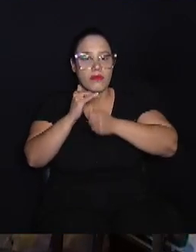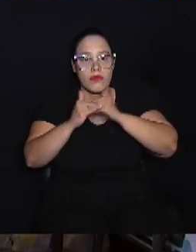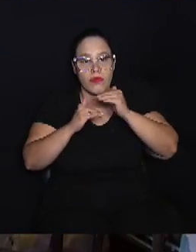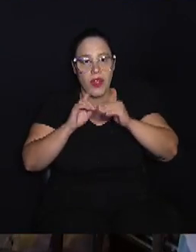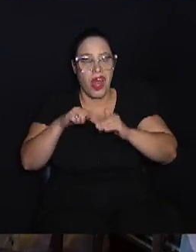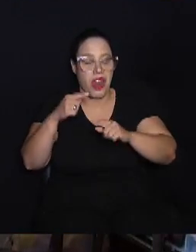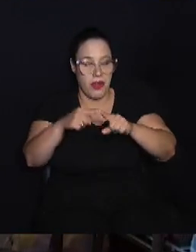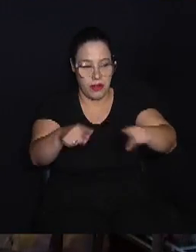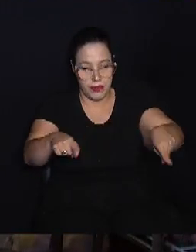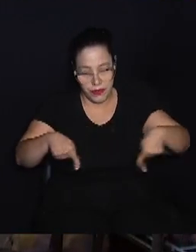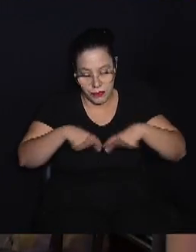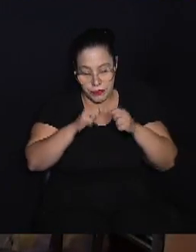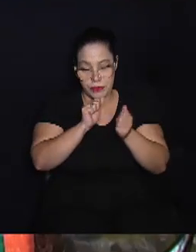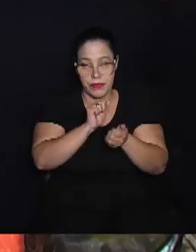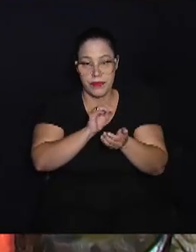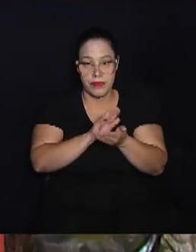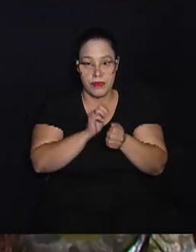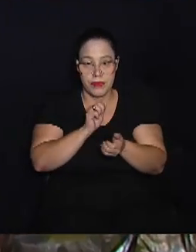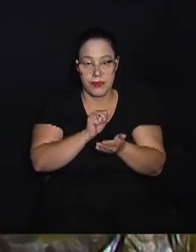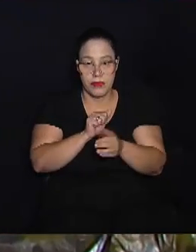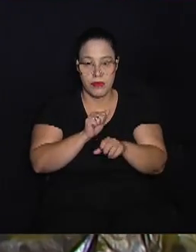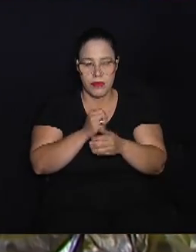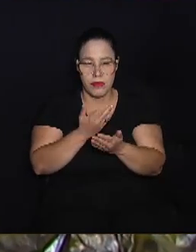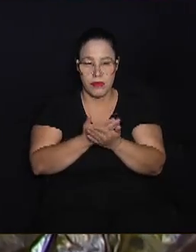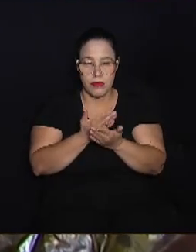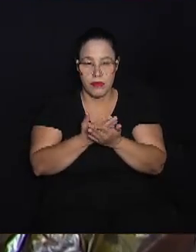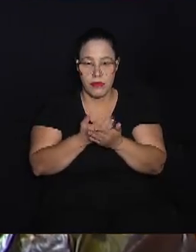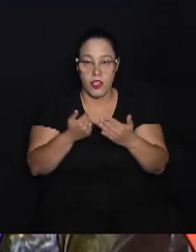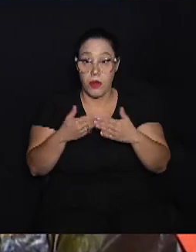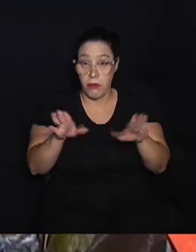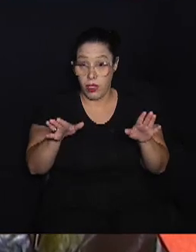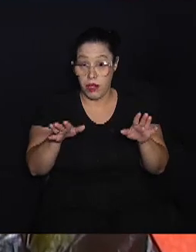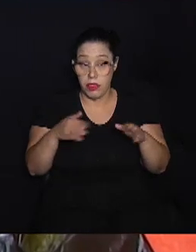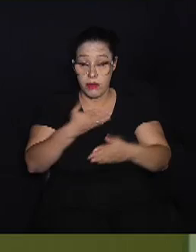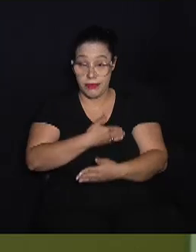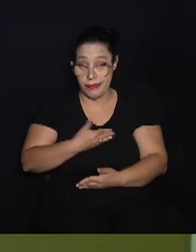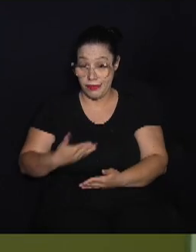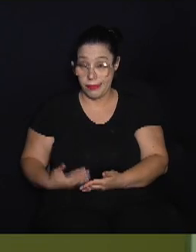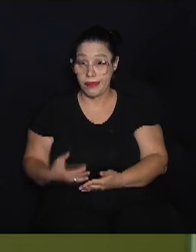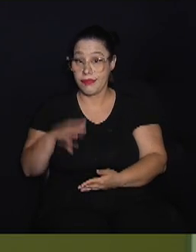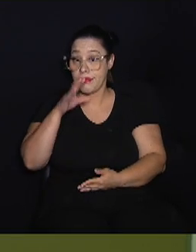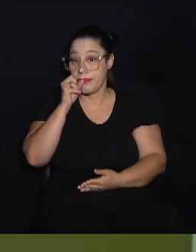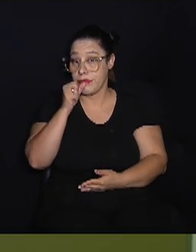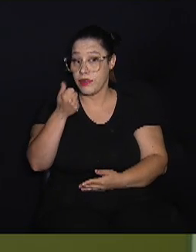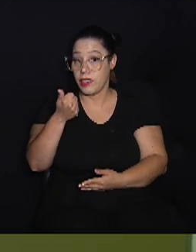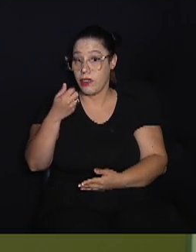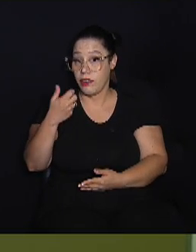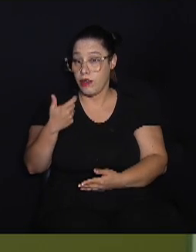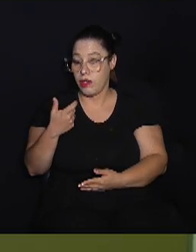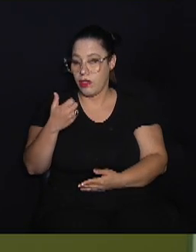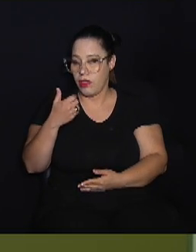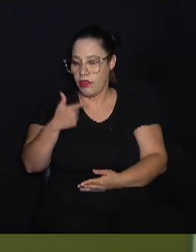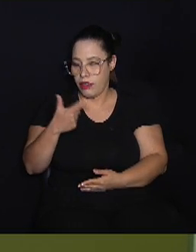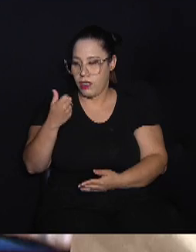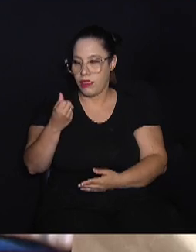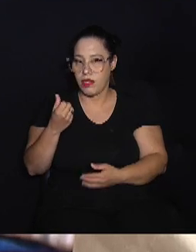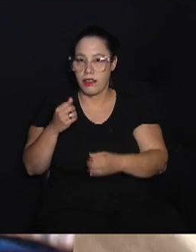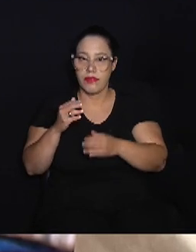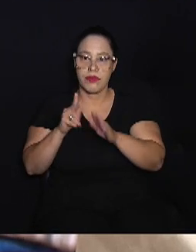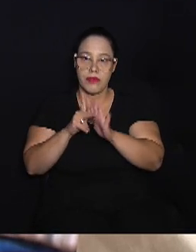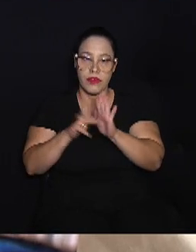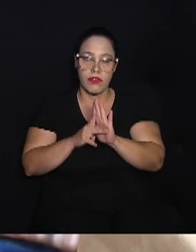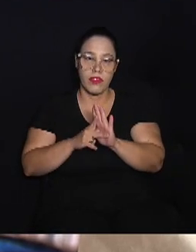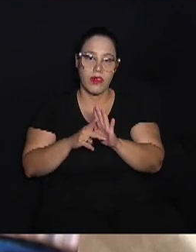sala de aula até uma feira de exposições aberta ao público neste sábado. Há 26 anos existe o projeto Escola em